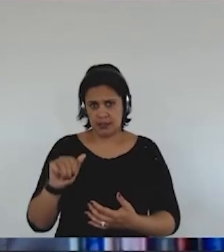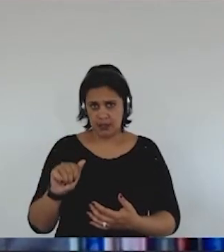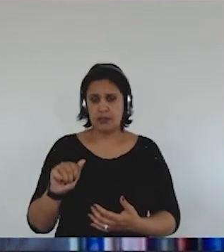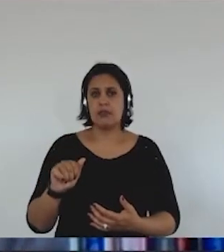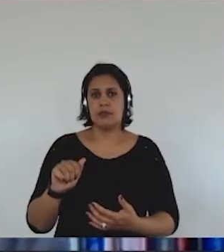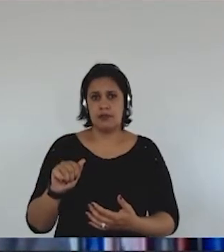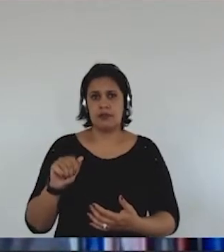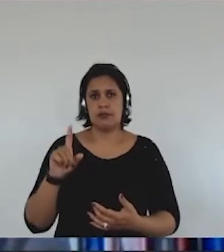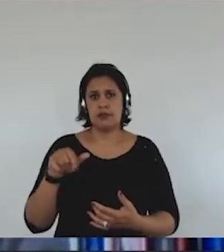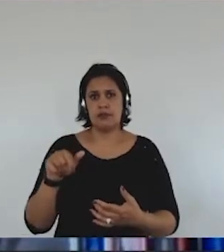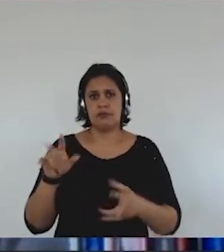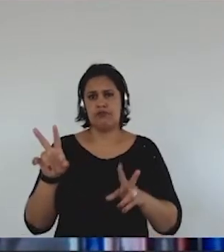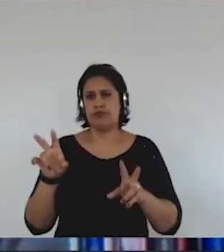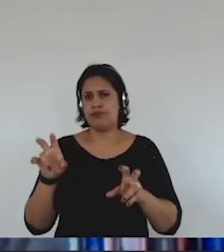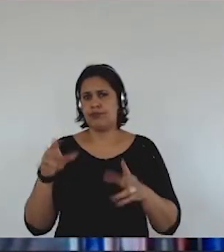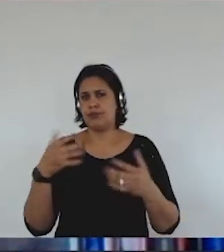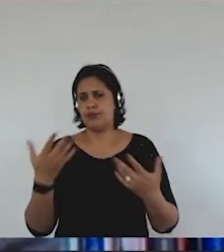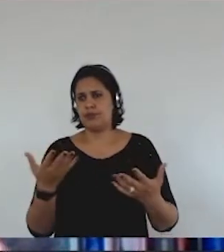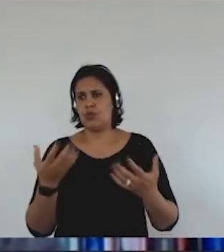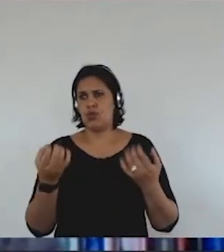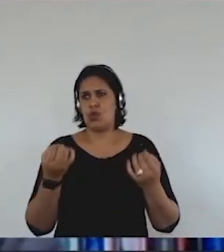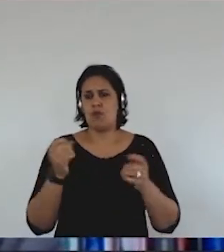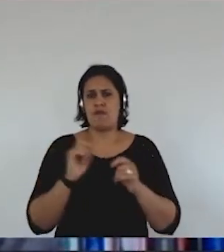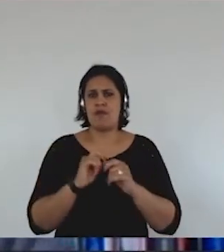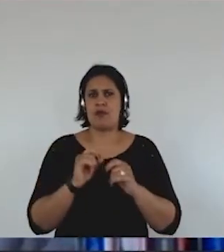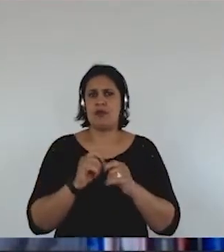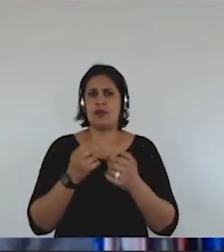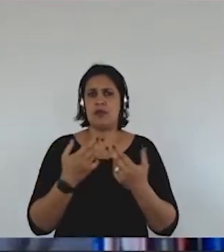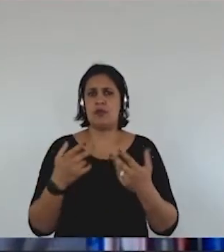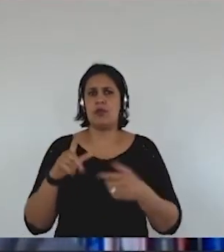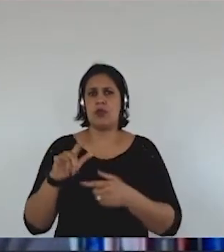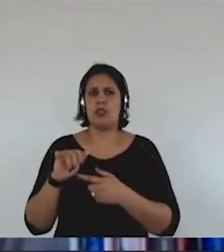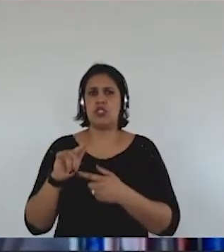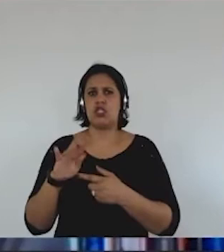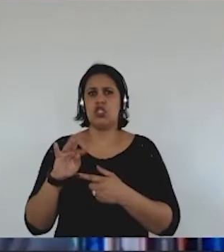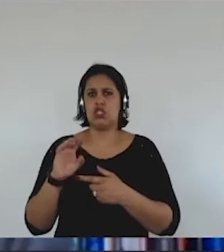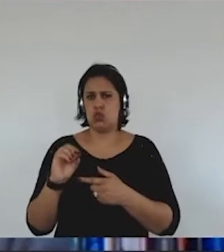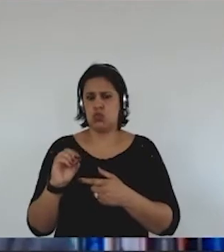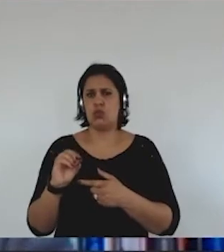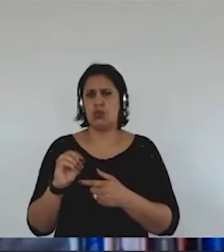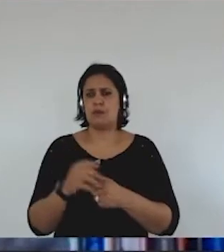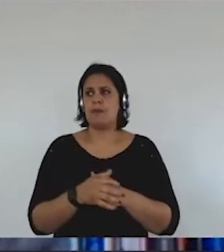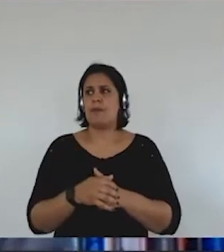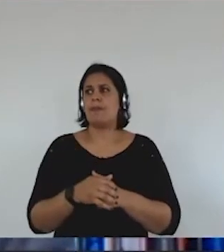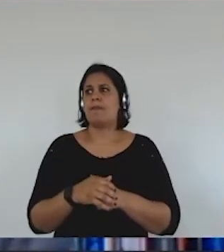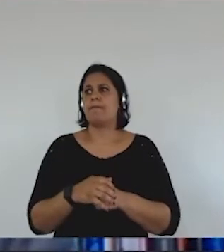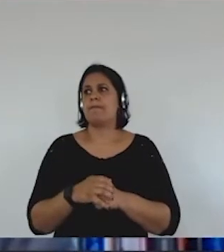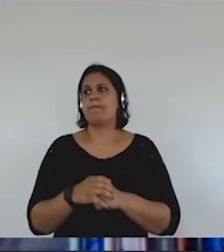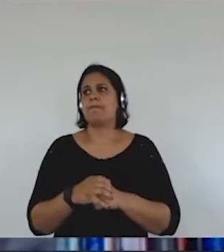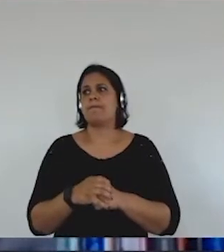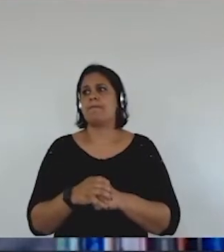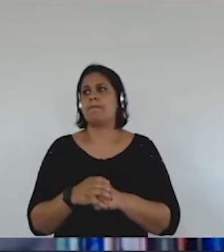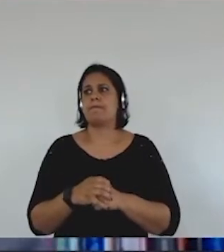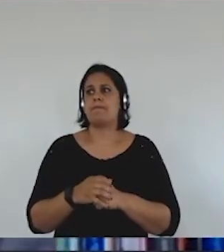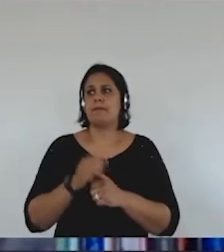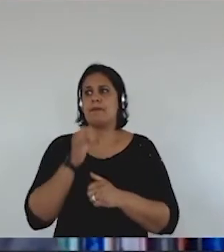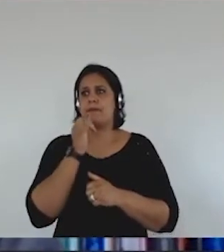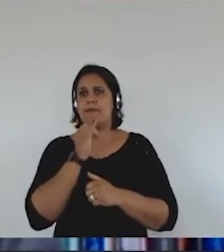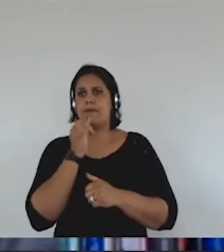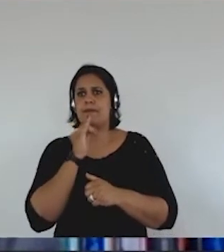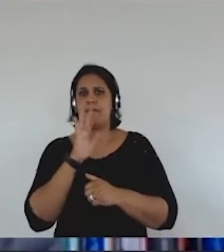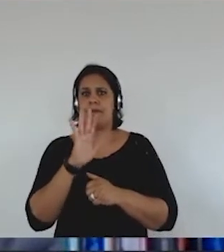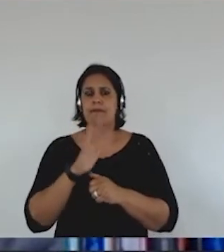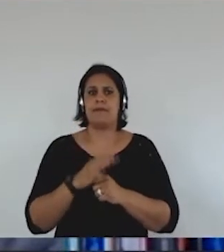da prevenção de litígios, mas de que forma isso se insere no compliance? Então, por exemplo, a título de